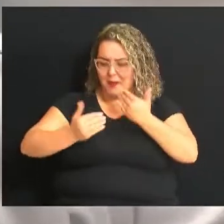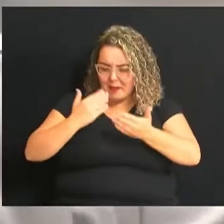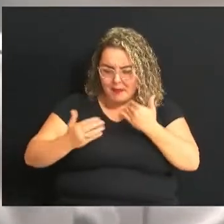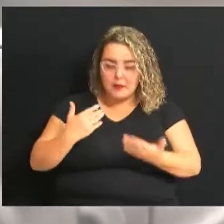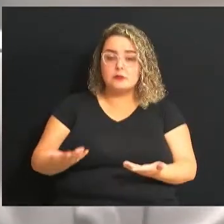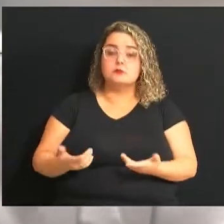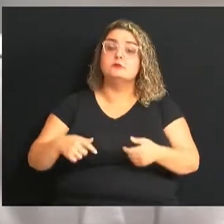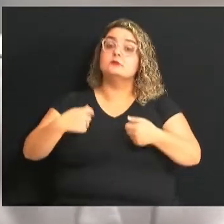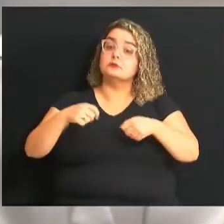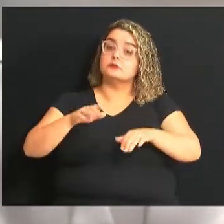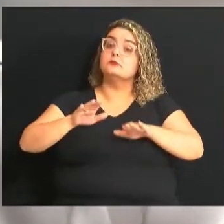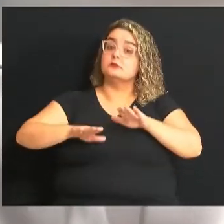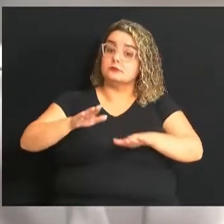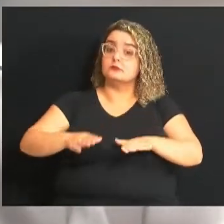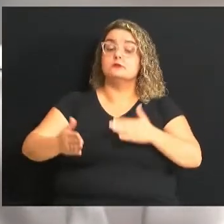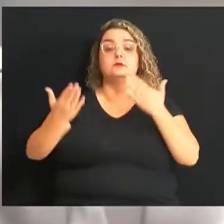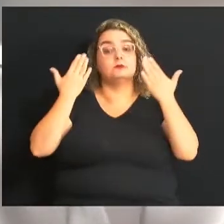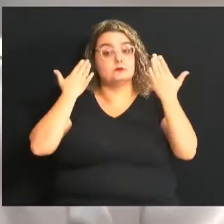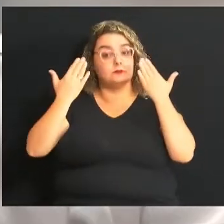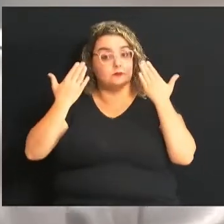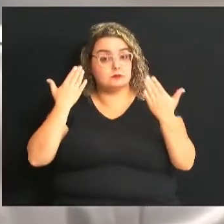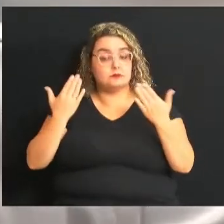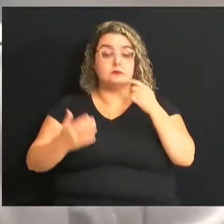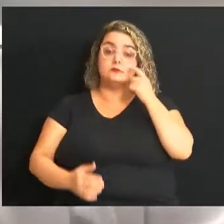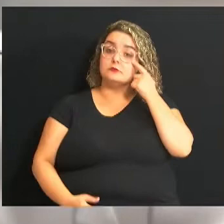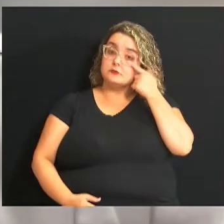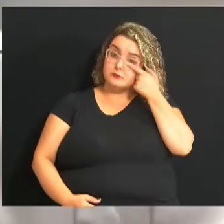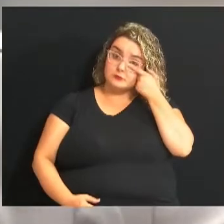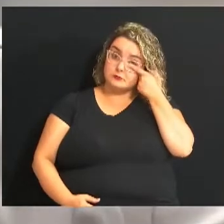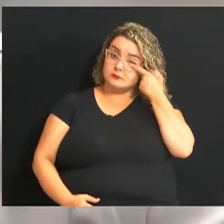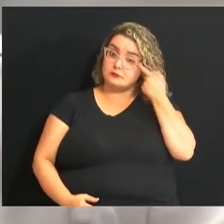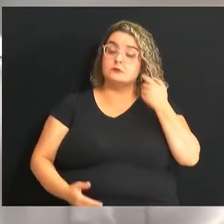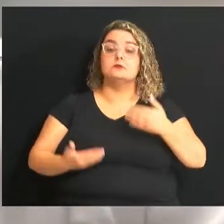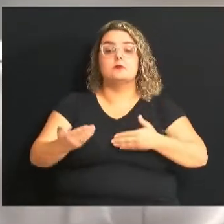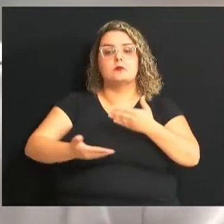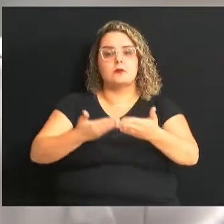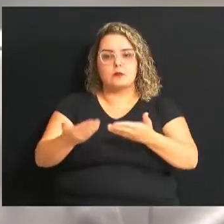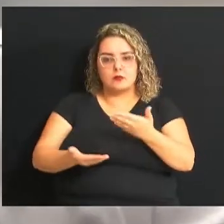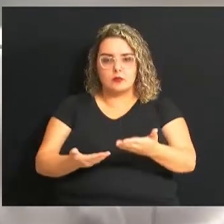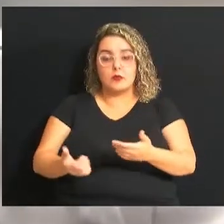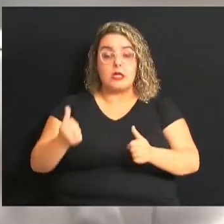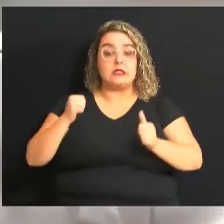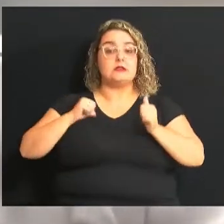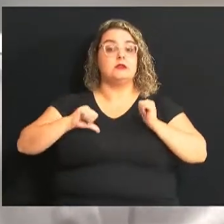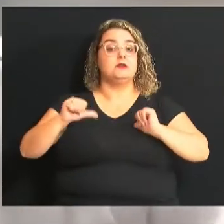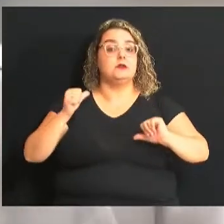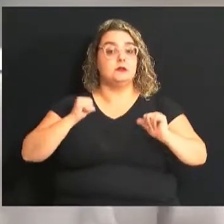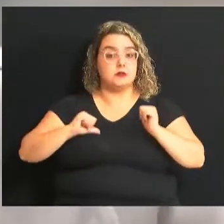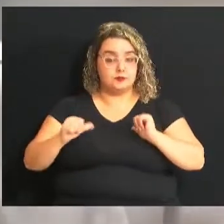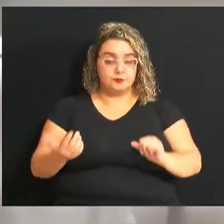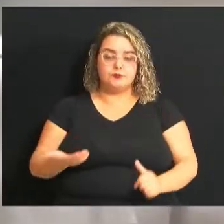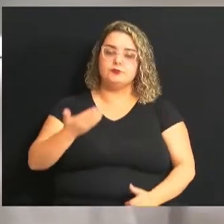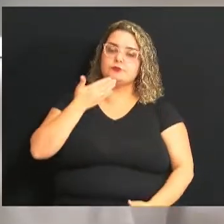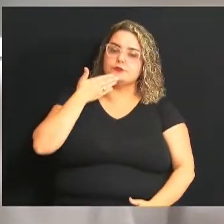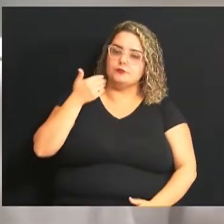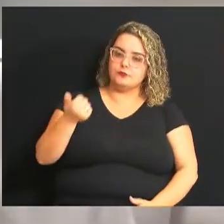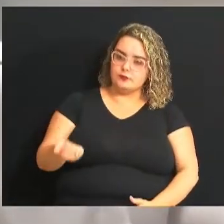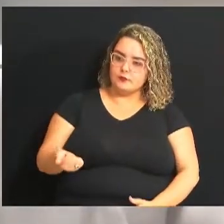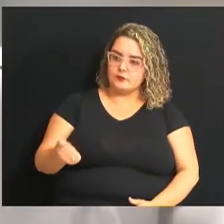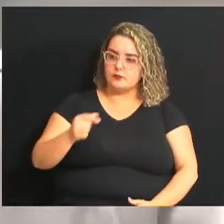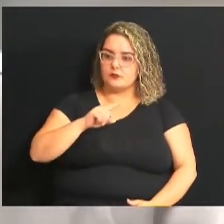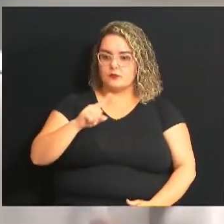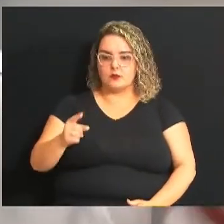ajuda, muitas vezes, de um psicólogo, de uma psicóloga, para tratar essa ansiedade e melhorar e não descontar